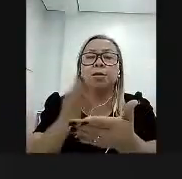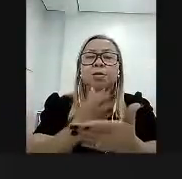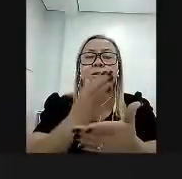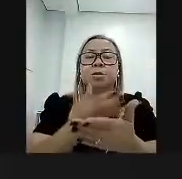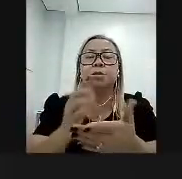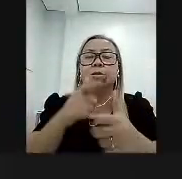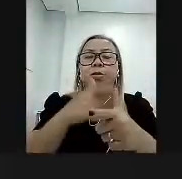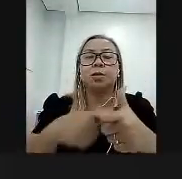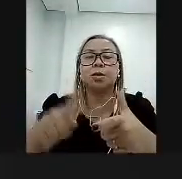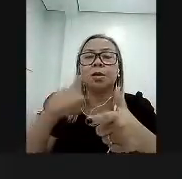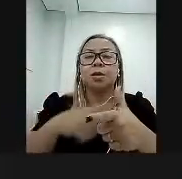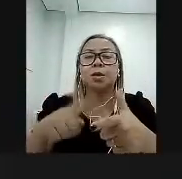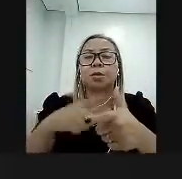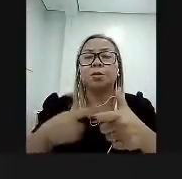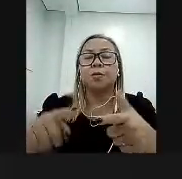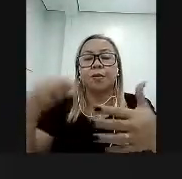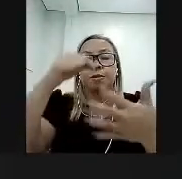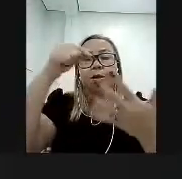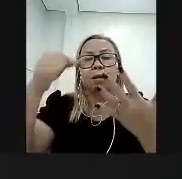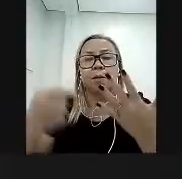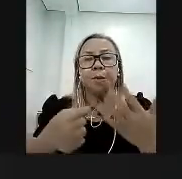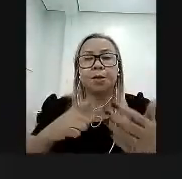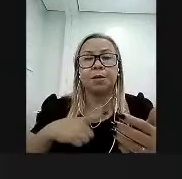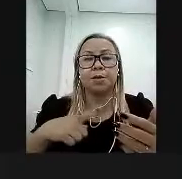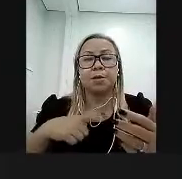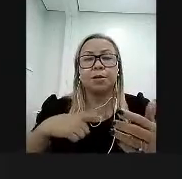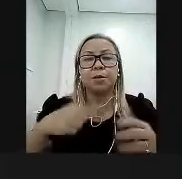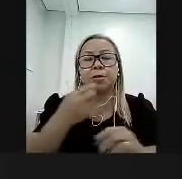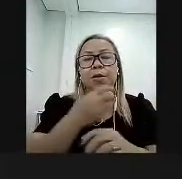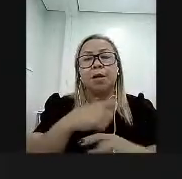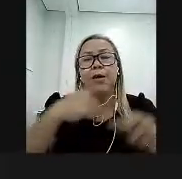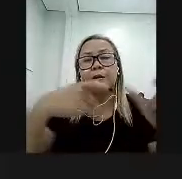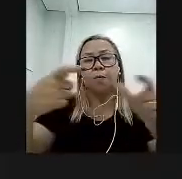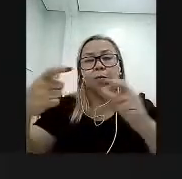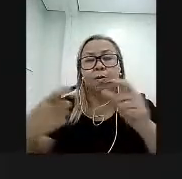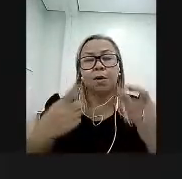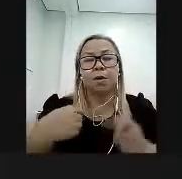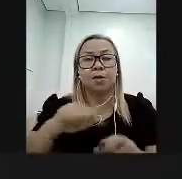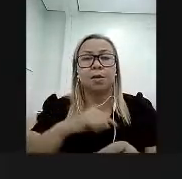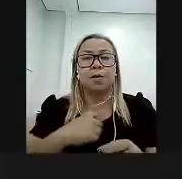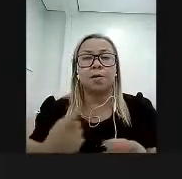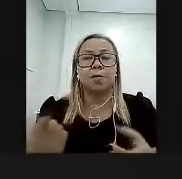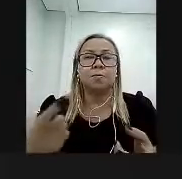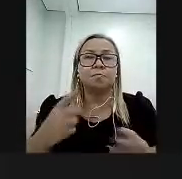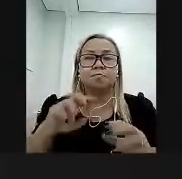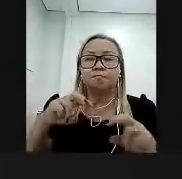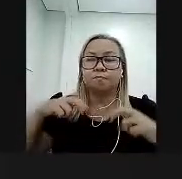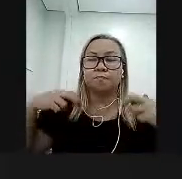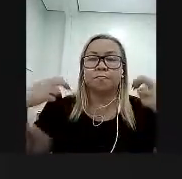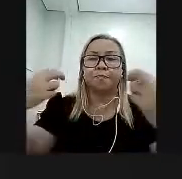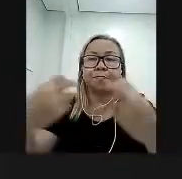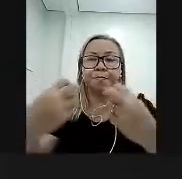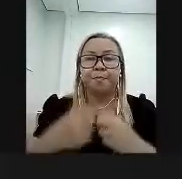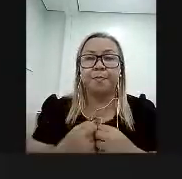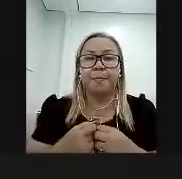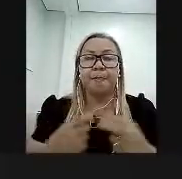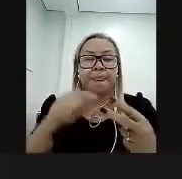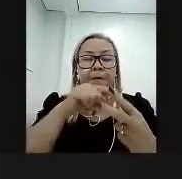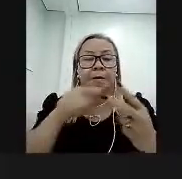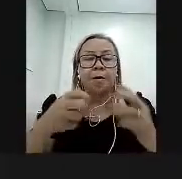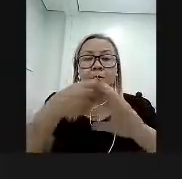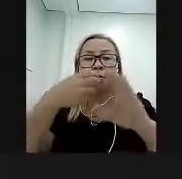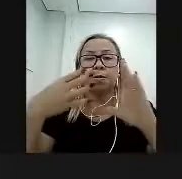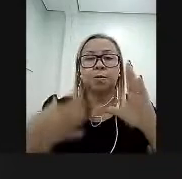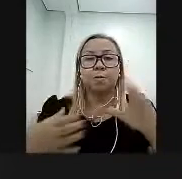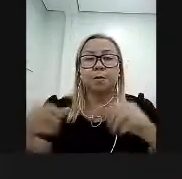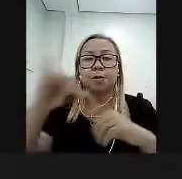o espaço à nossa volta? Então, dois aspectos, eu diria assim, os dois aspectos centrais são a